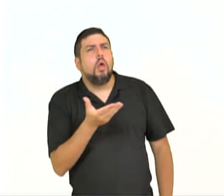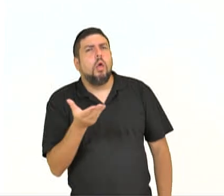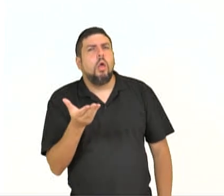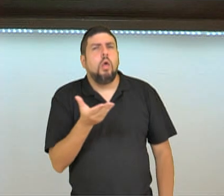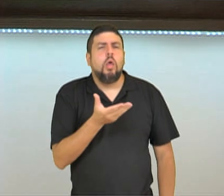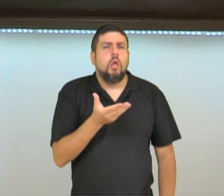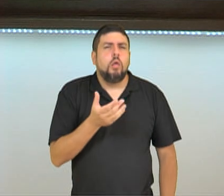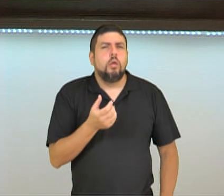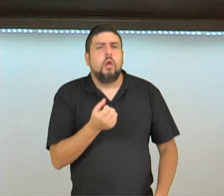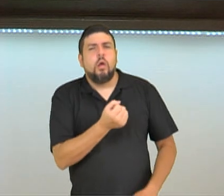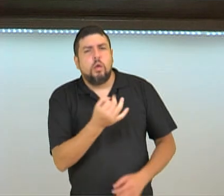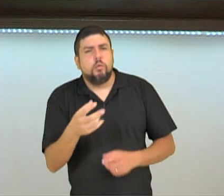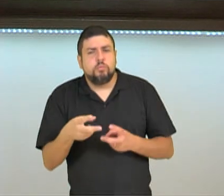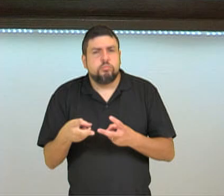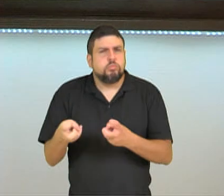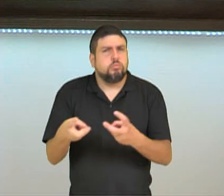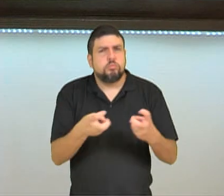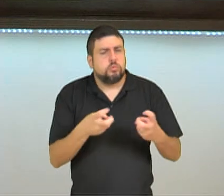explorando.